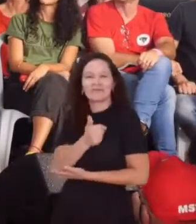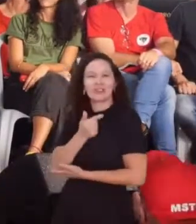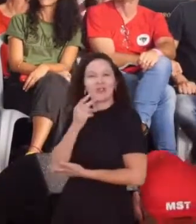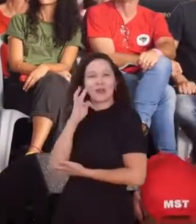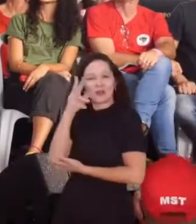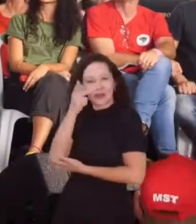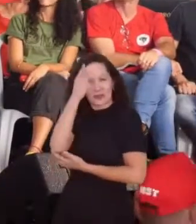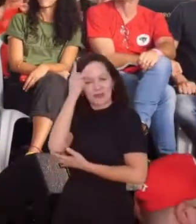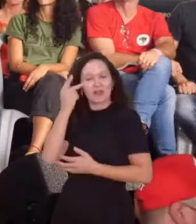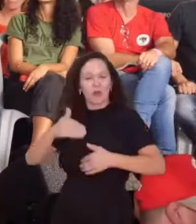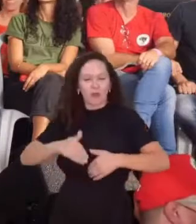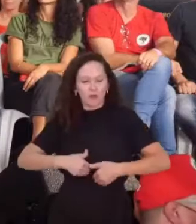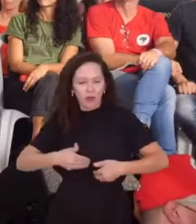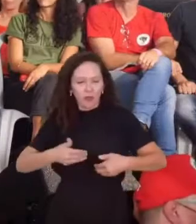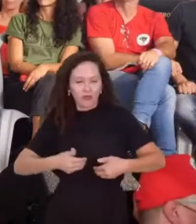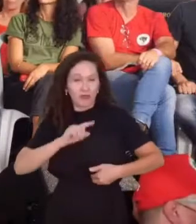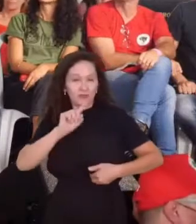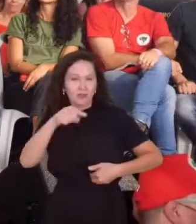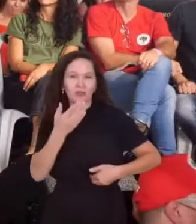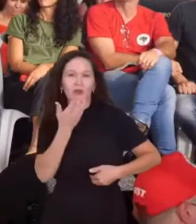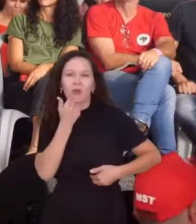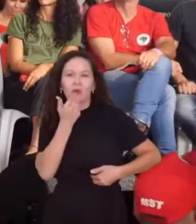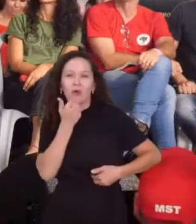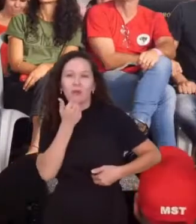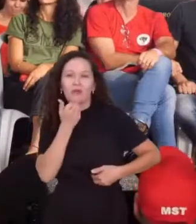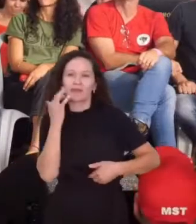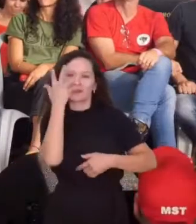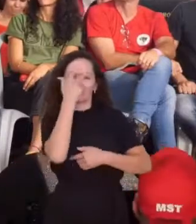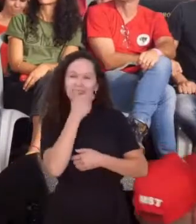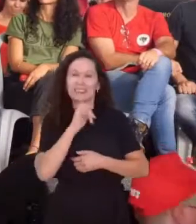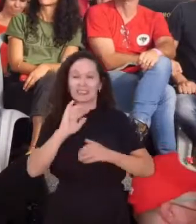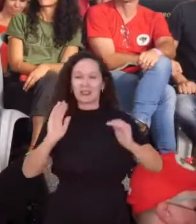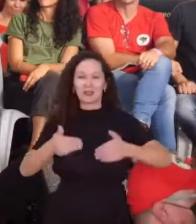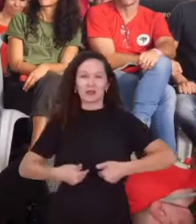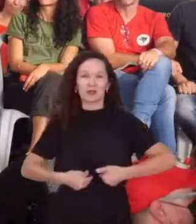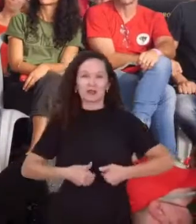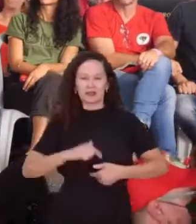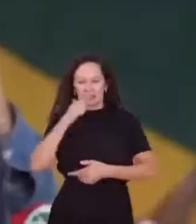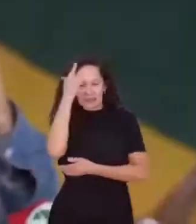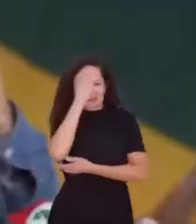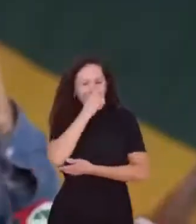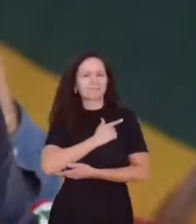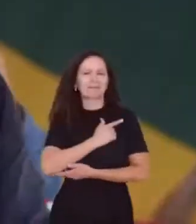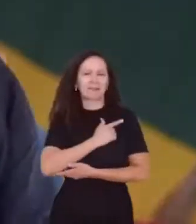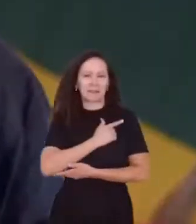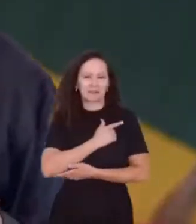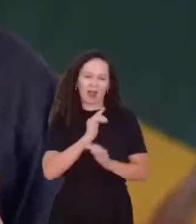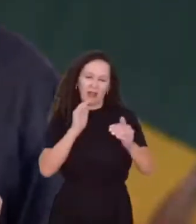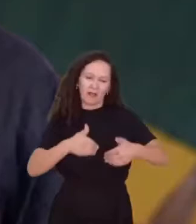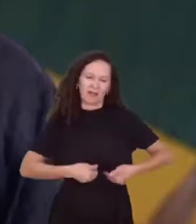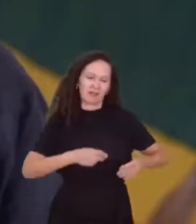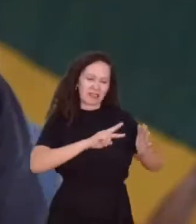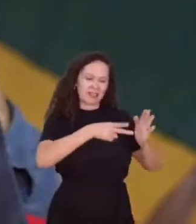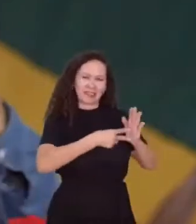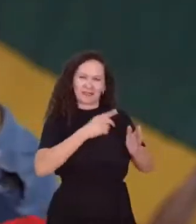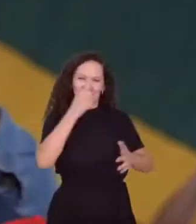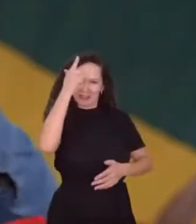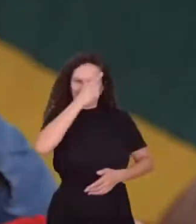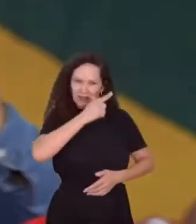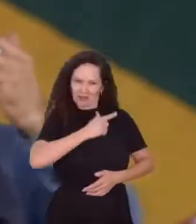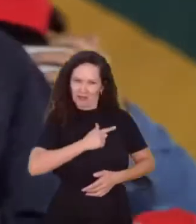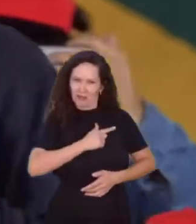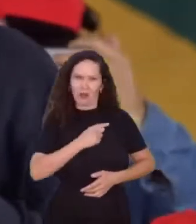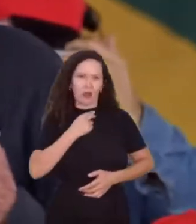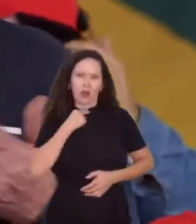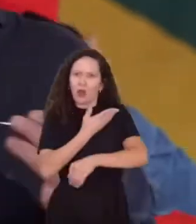não pode ficar bonita, porque a fome é feia. E a gente não pode se acostumar com a fome.